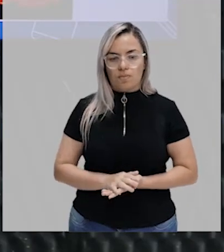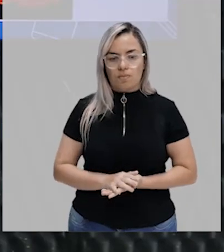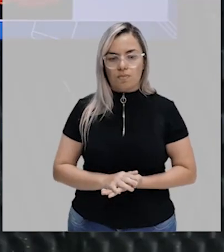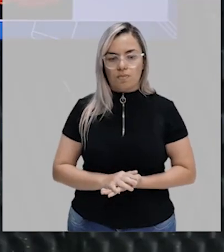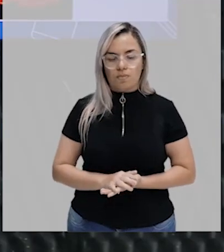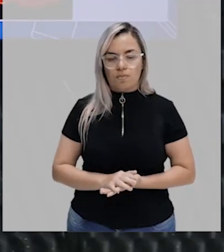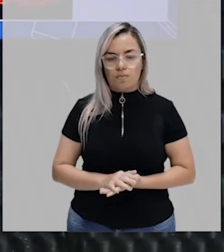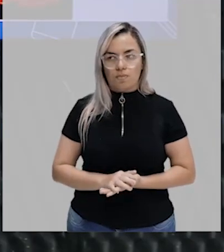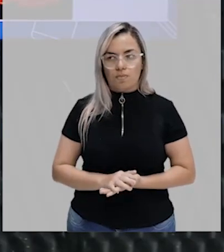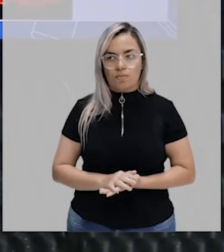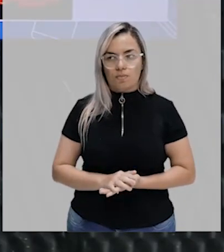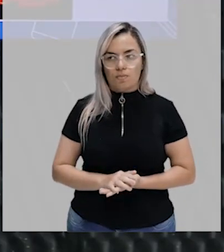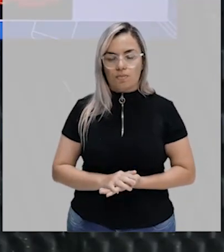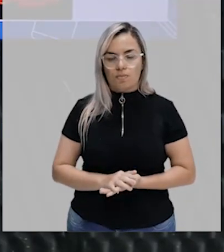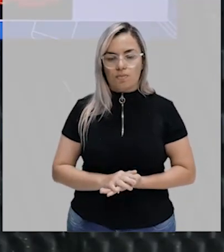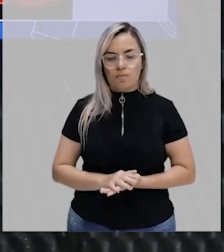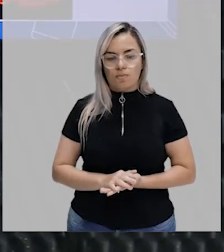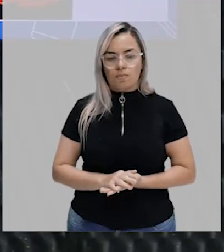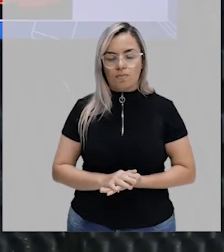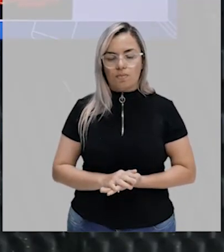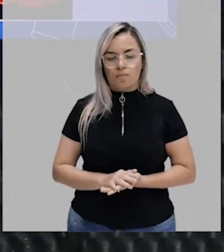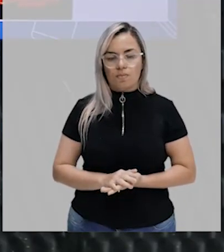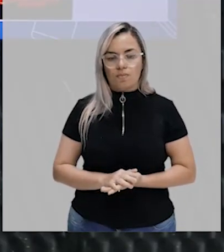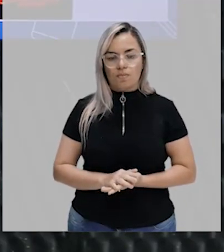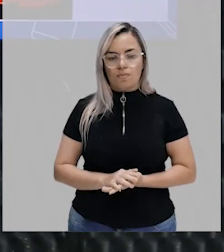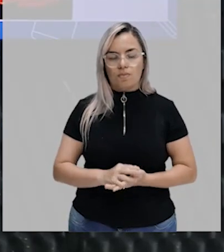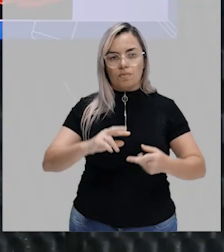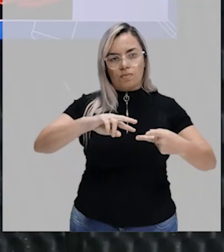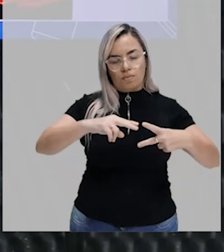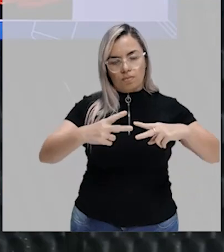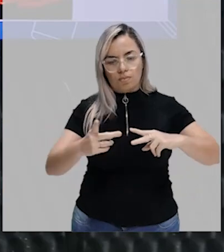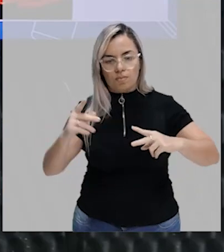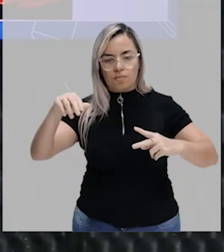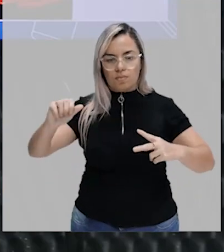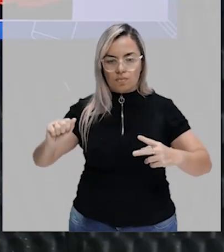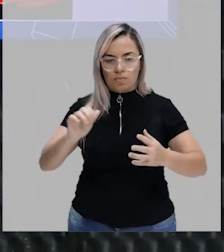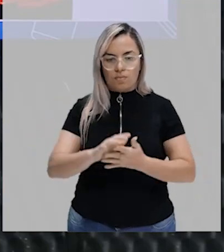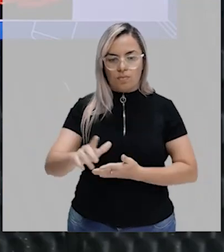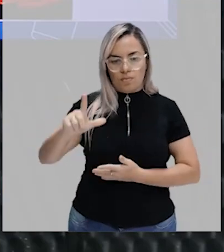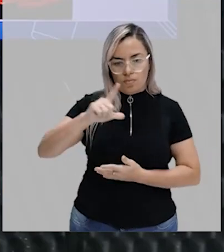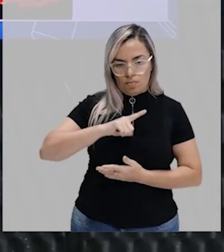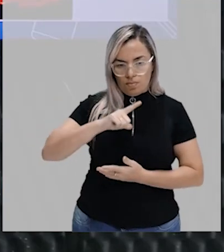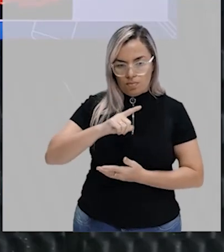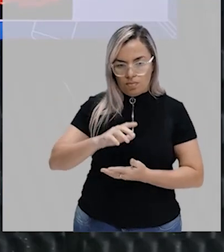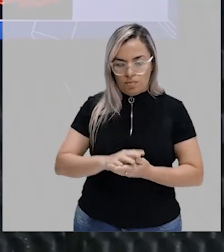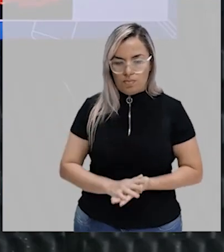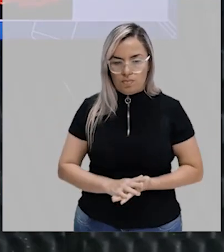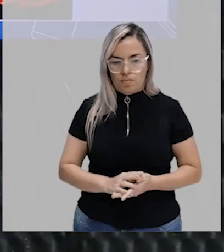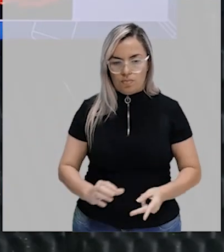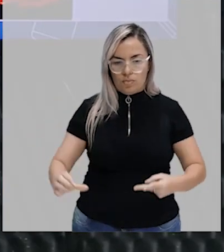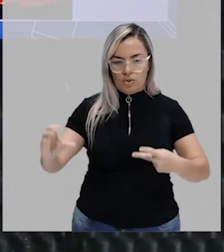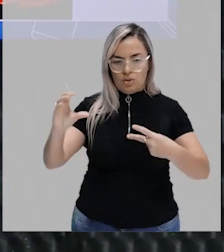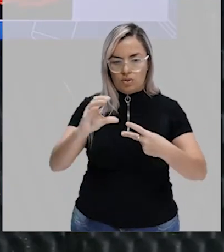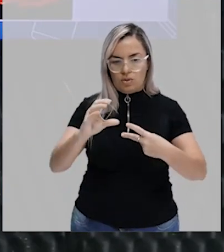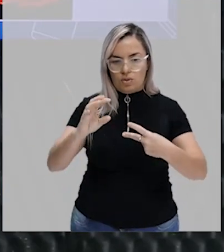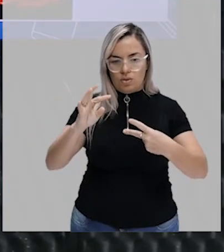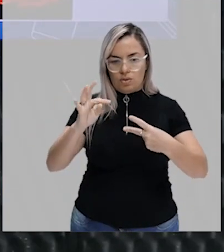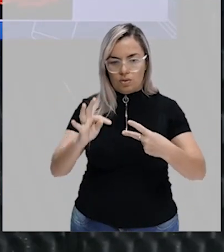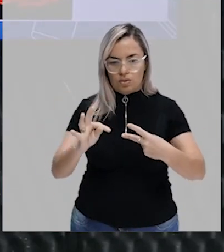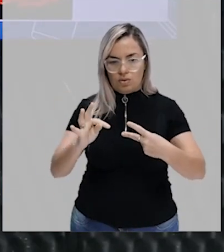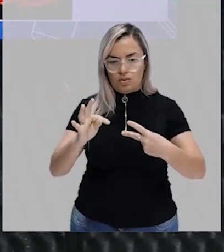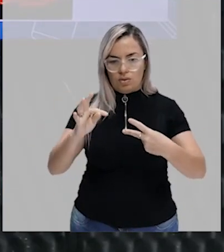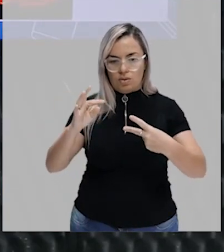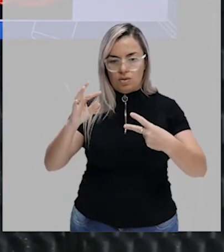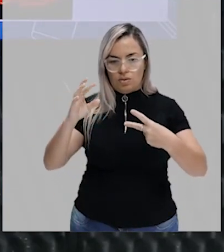expressão dessa sequência que está na molécula de DNA. Você sabe que lá no DNA eu tenho citosina, timina,